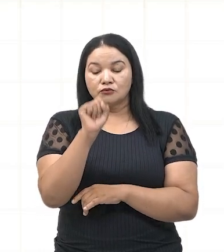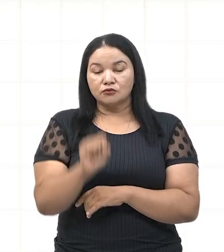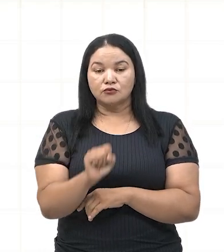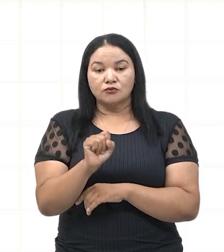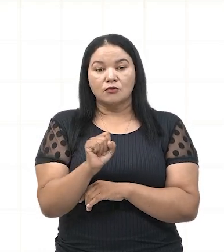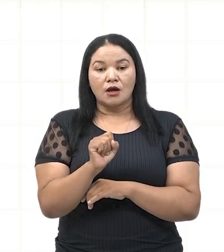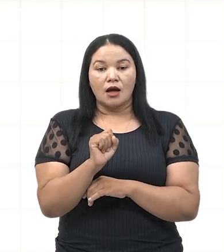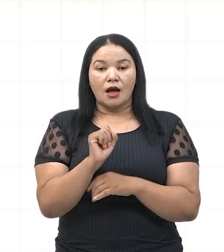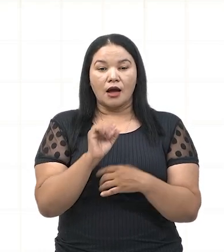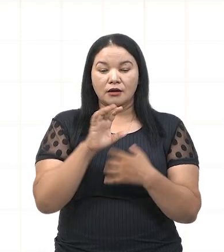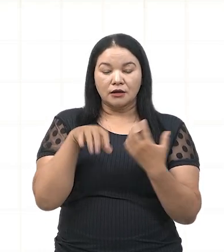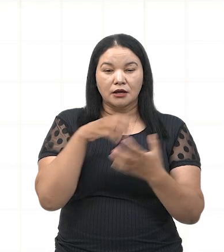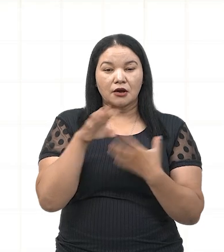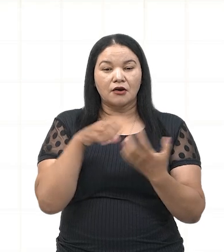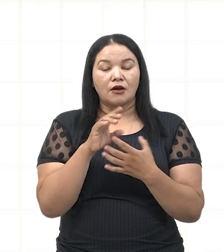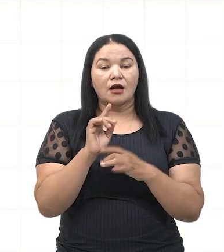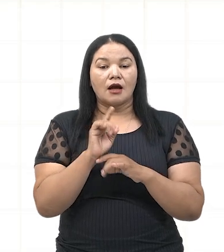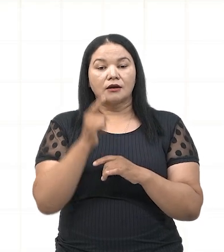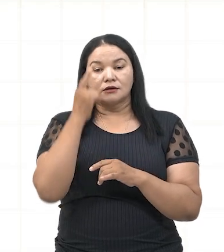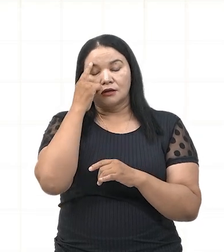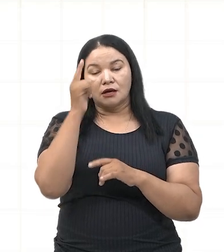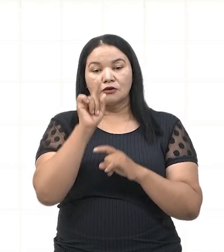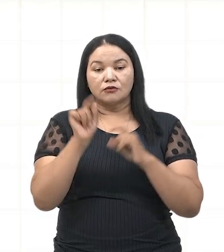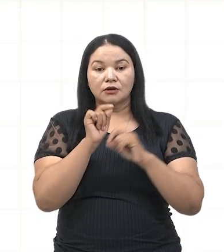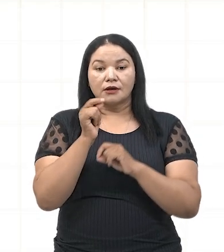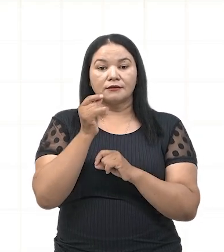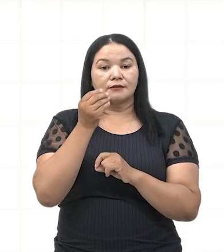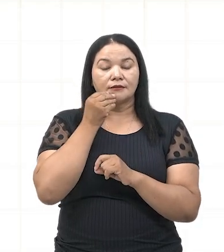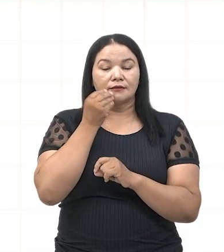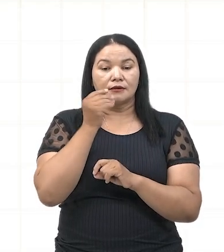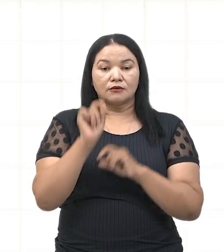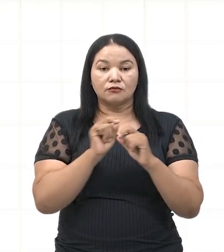a ideia deles era o quê? Vamos tentar conter